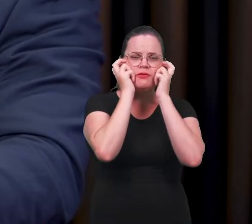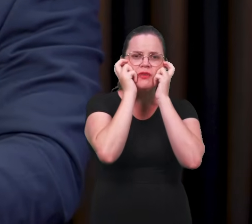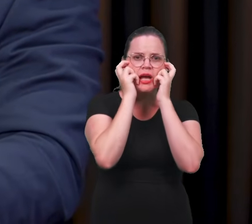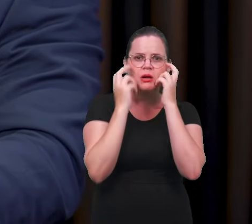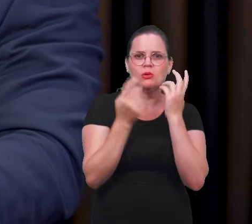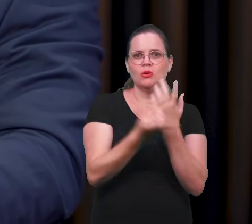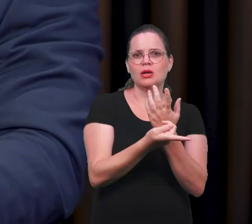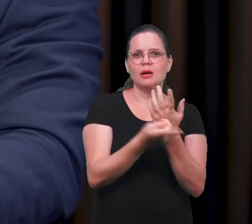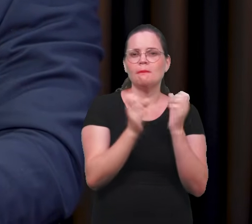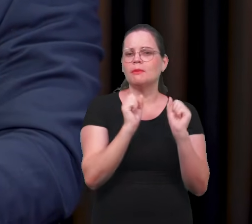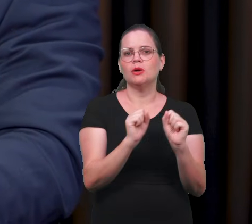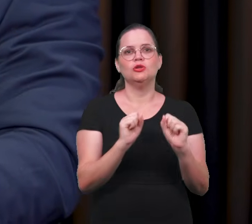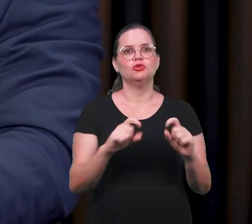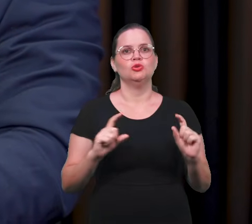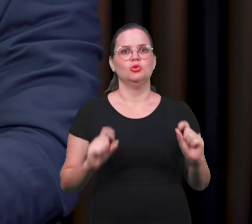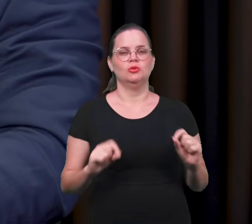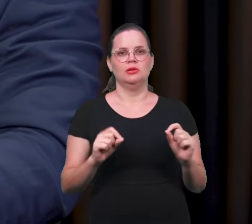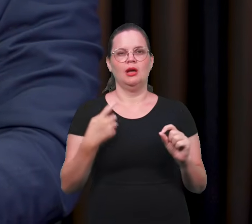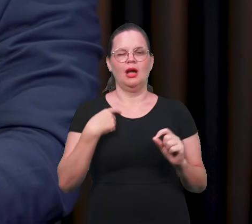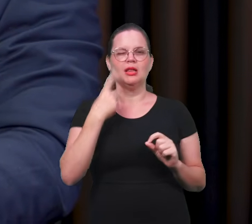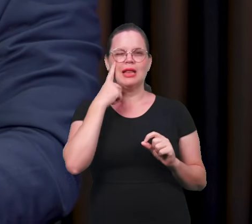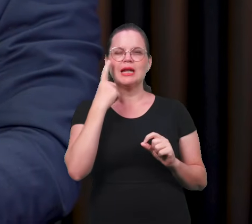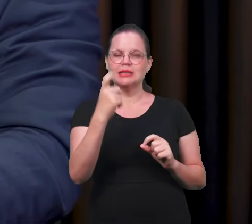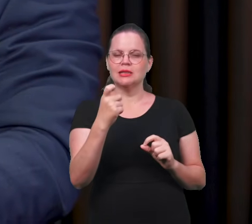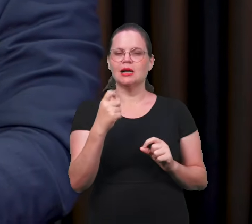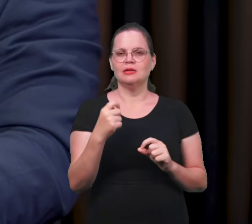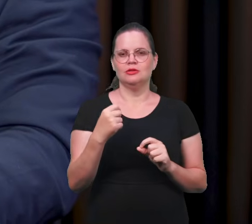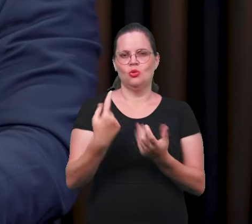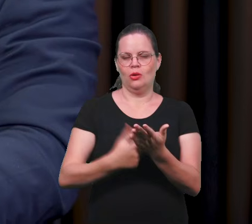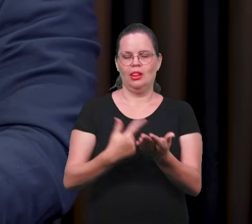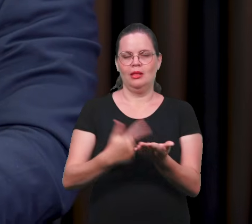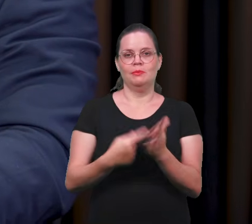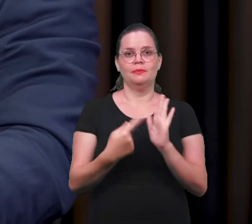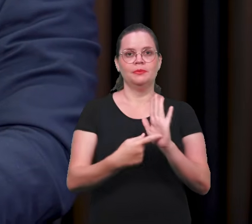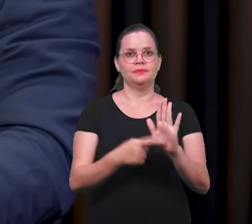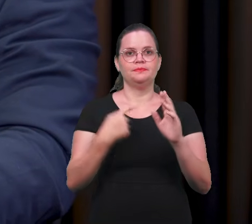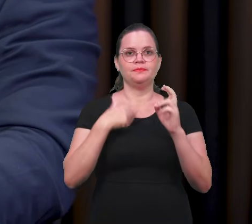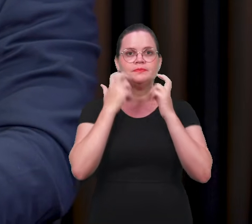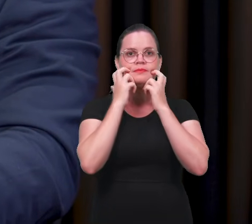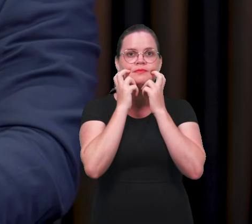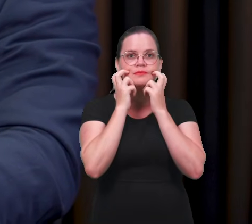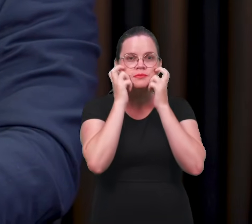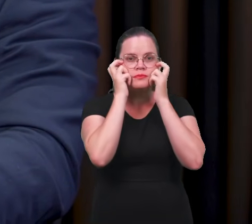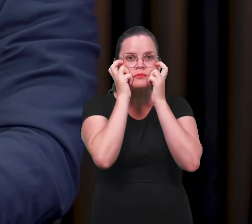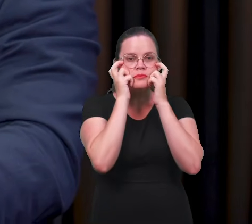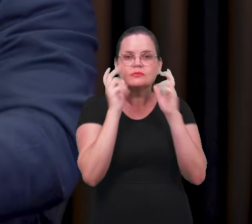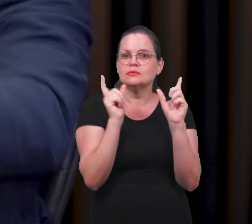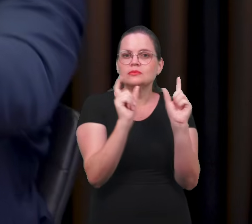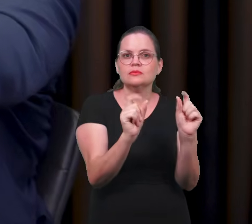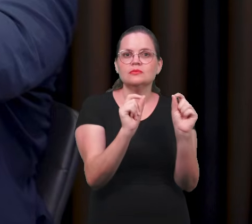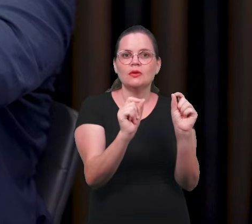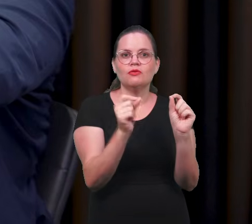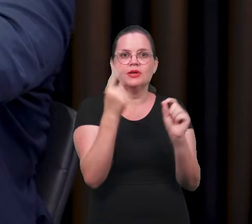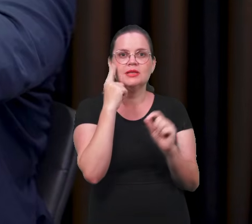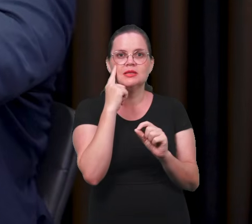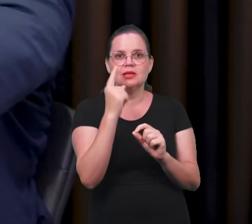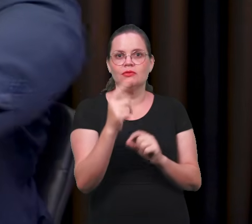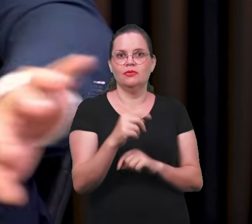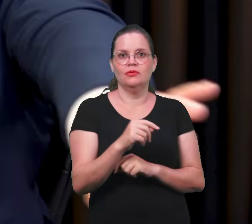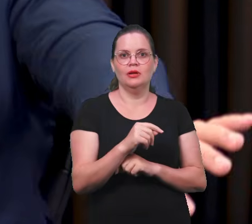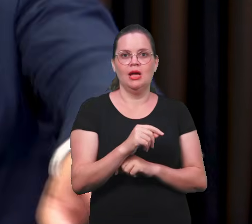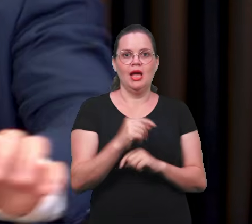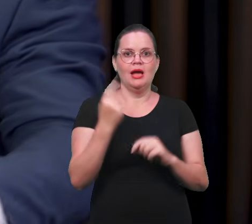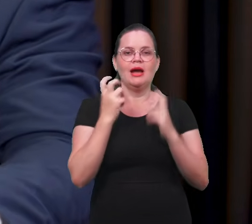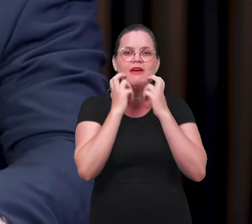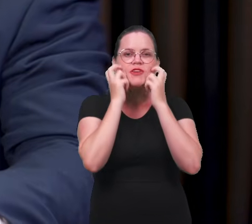traz, é interessante abordar, a vergonha, ela chama vergonha destrutiva, que é o quê? Quando você pega o indivíduo